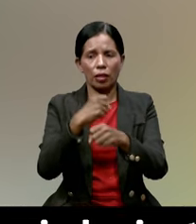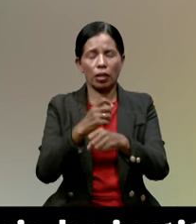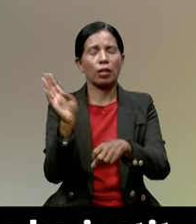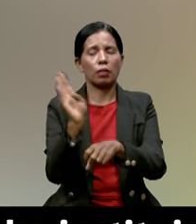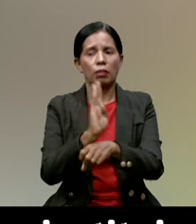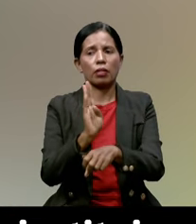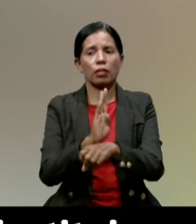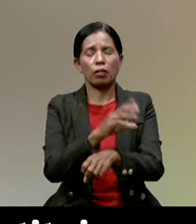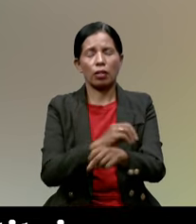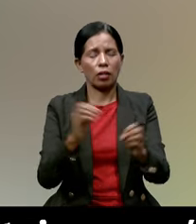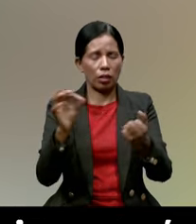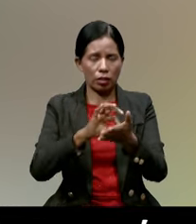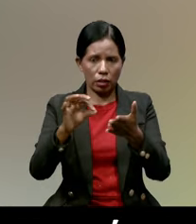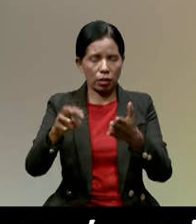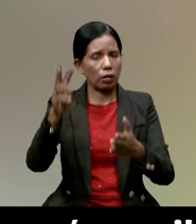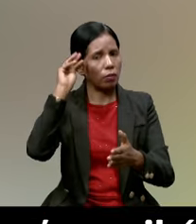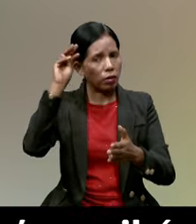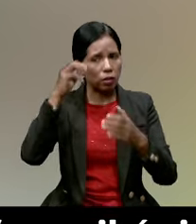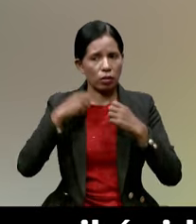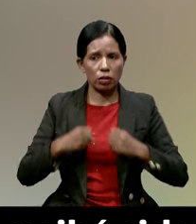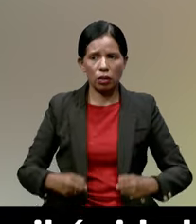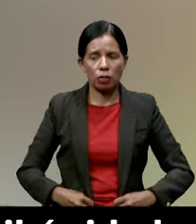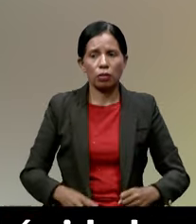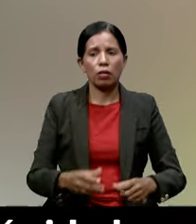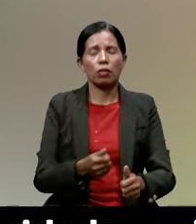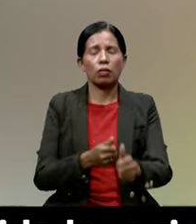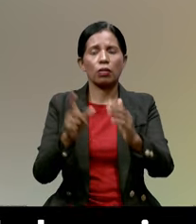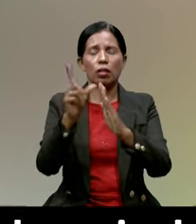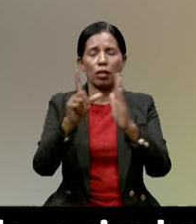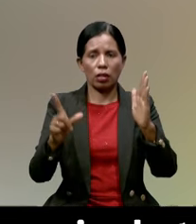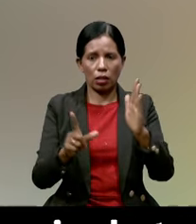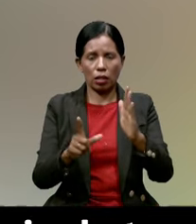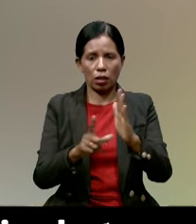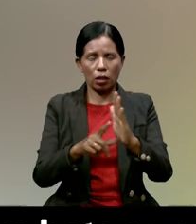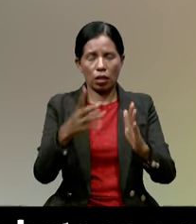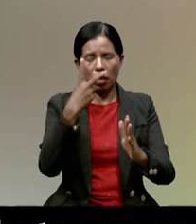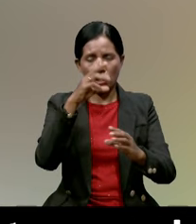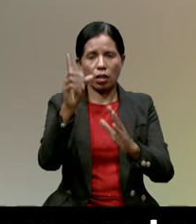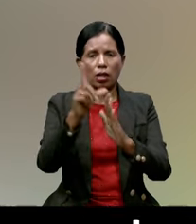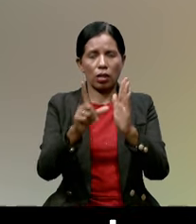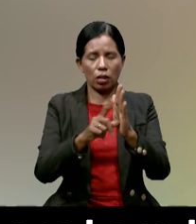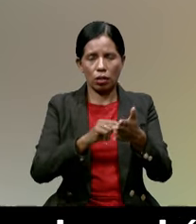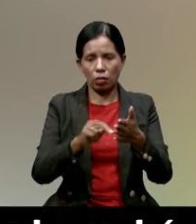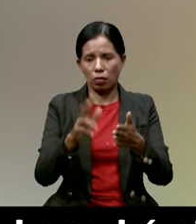e moruk sing registu Ministério da Saúde se condena tuir lei guias o decreto lei número